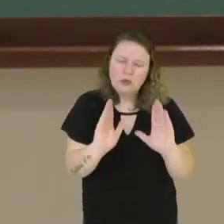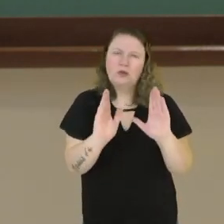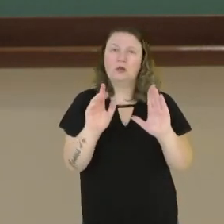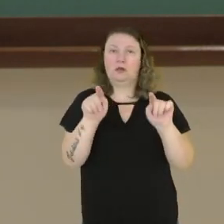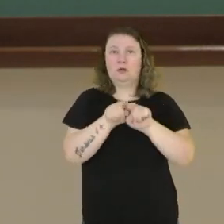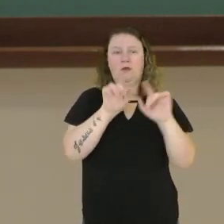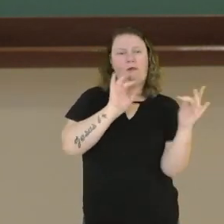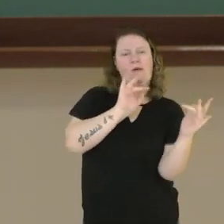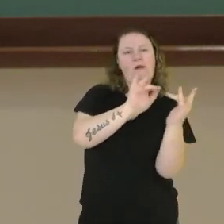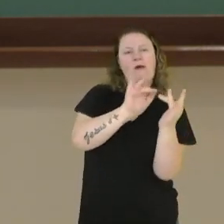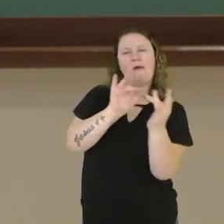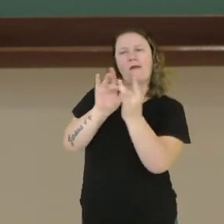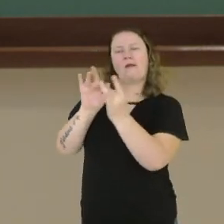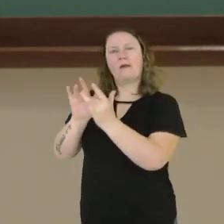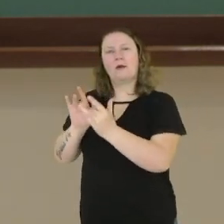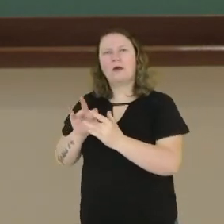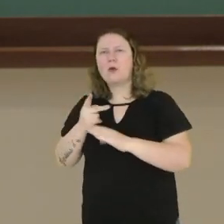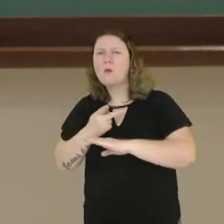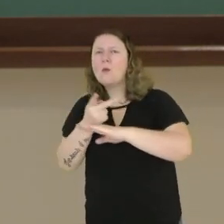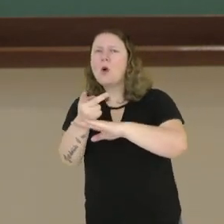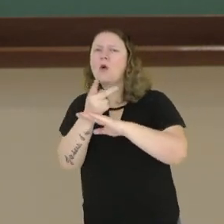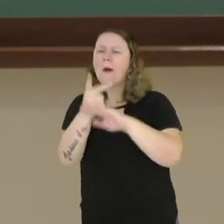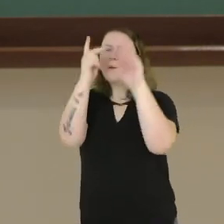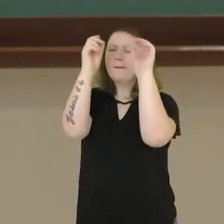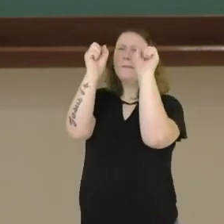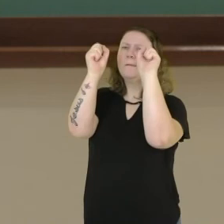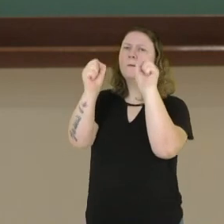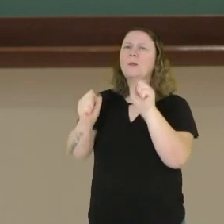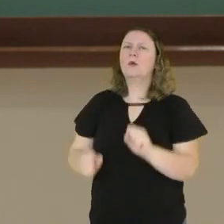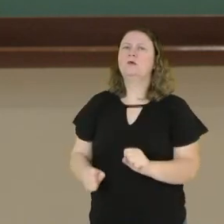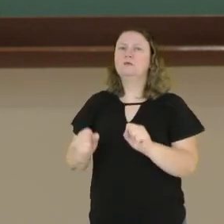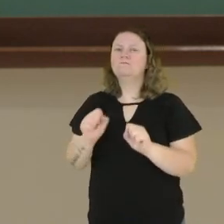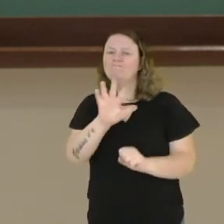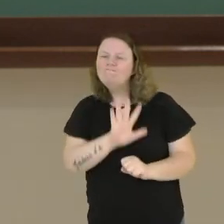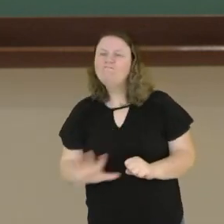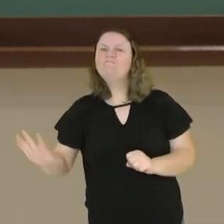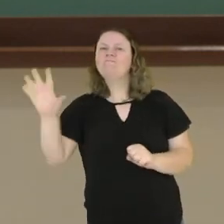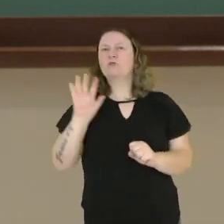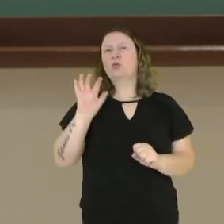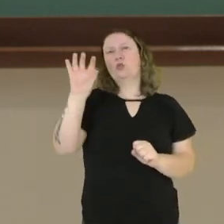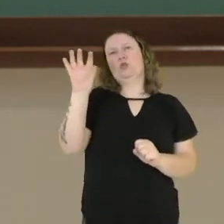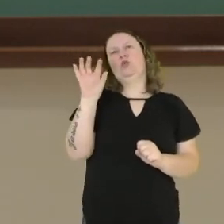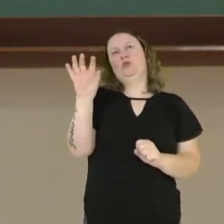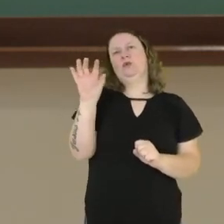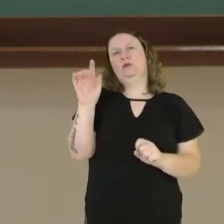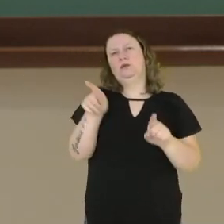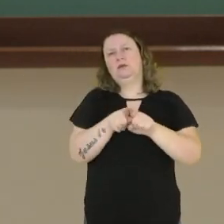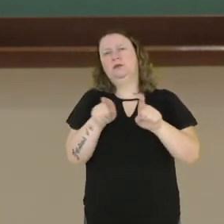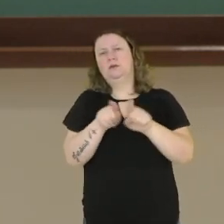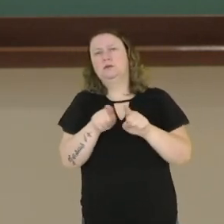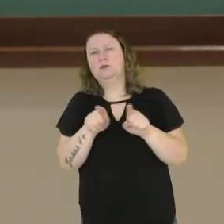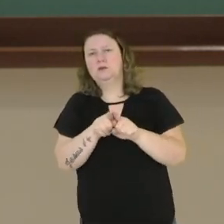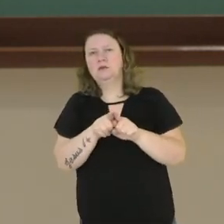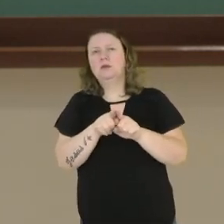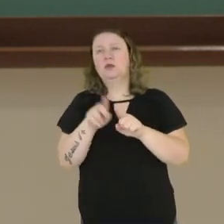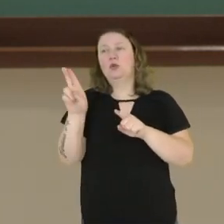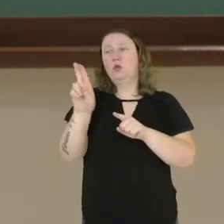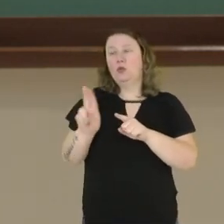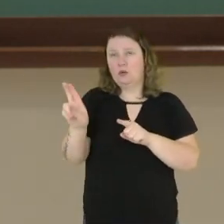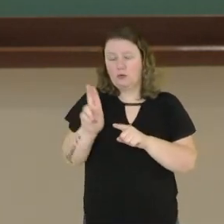contato comercial, a busca por um poder em toda essa região, que englobava